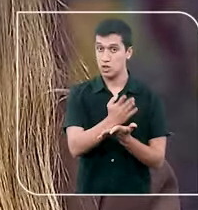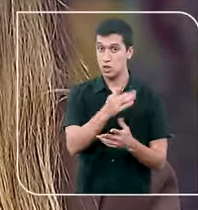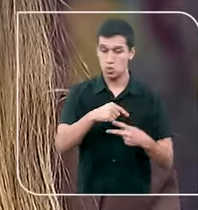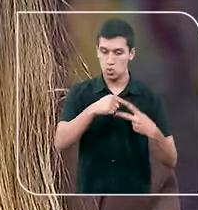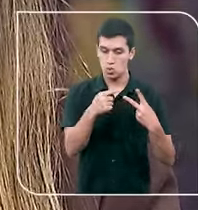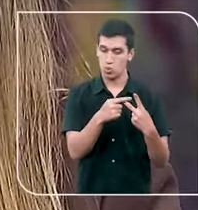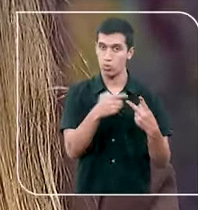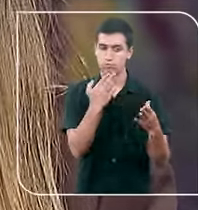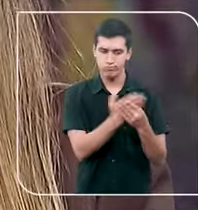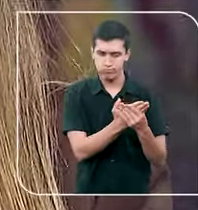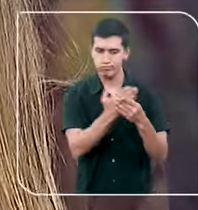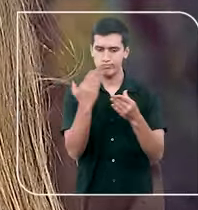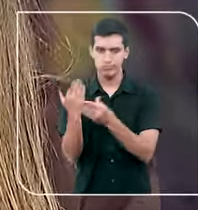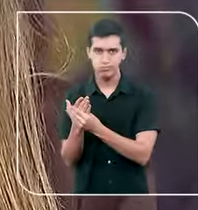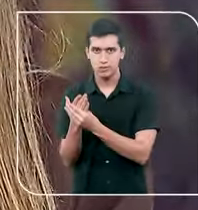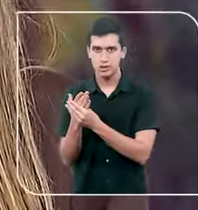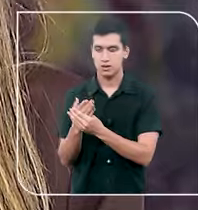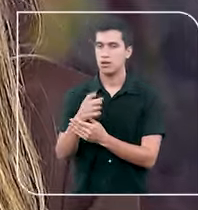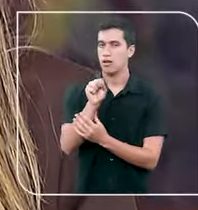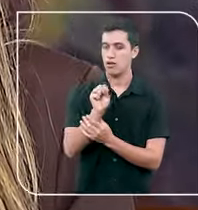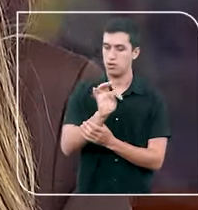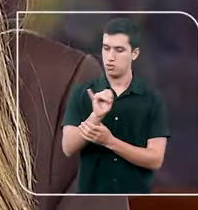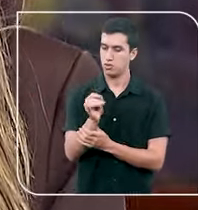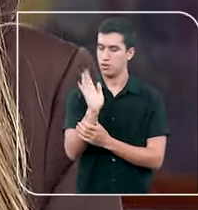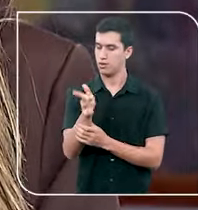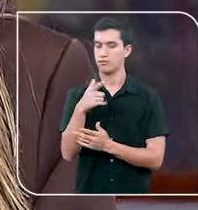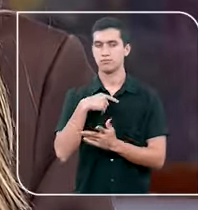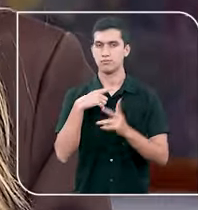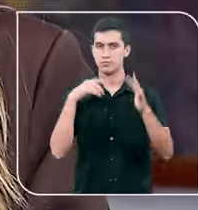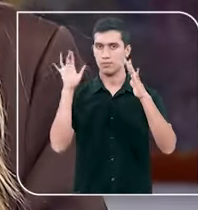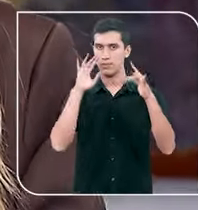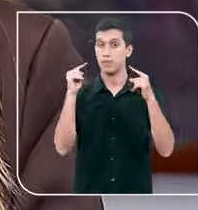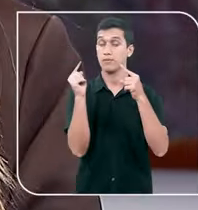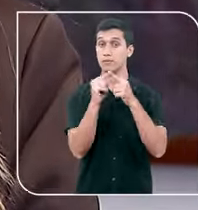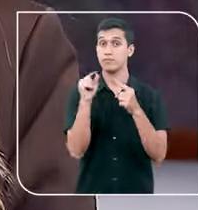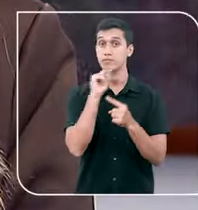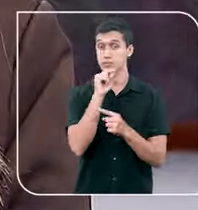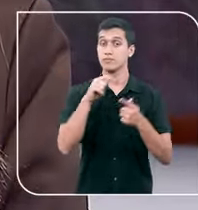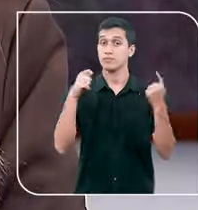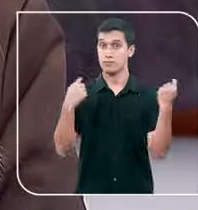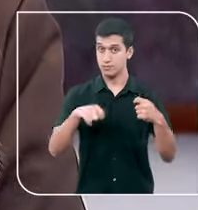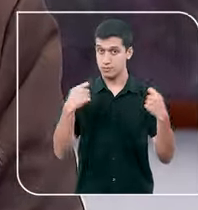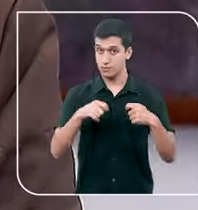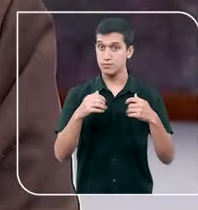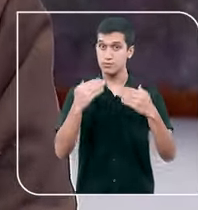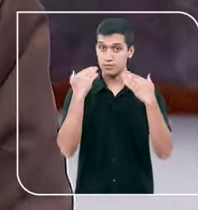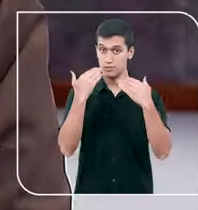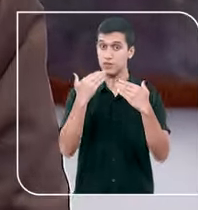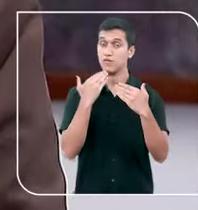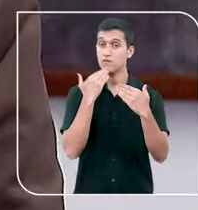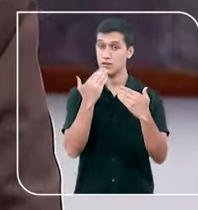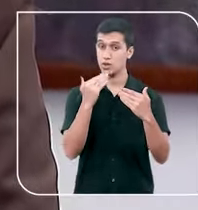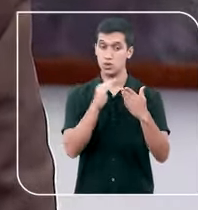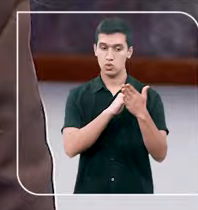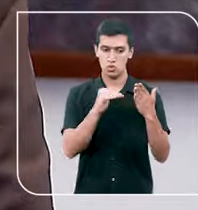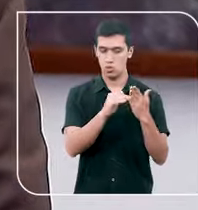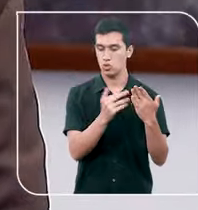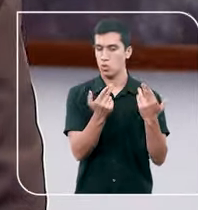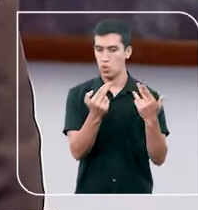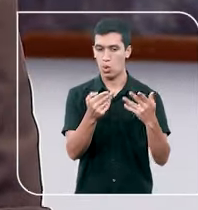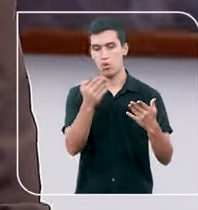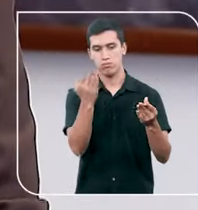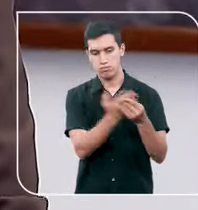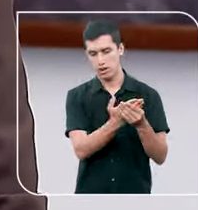dupla fundamentação, o STJ já tem entendimento no sentido de que há necessidade de interposição simultânea desses